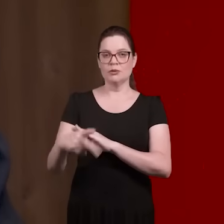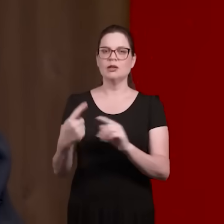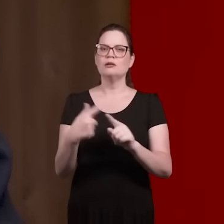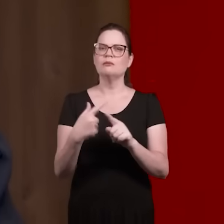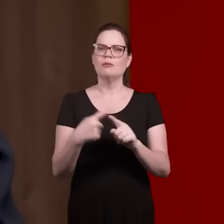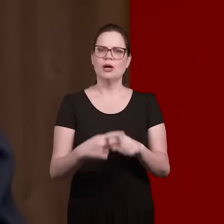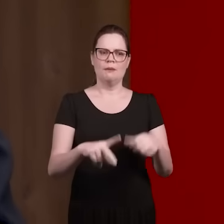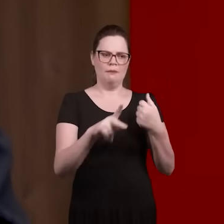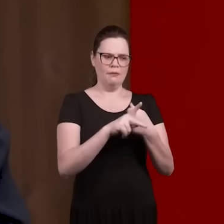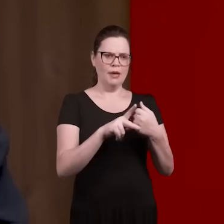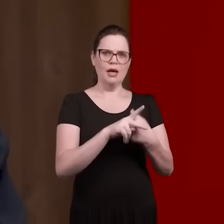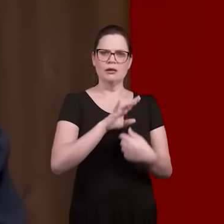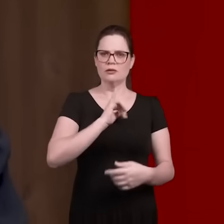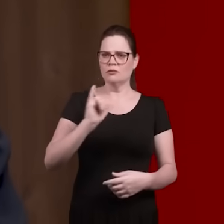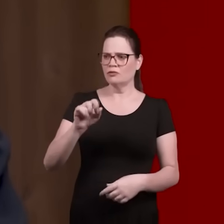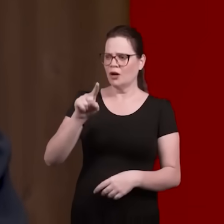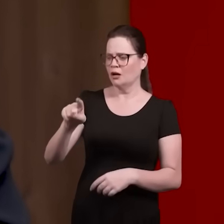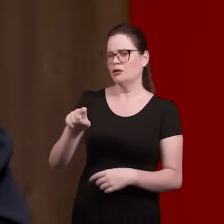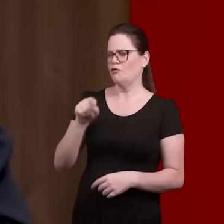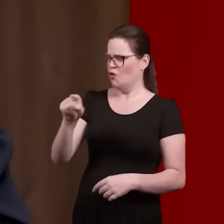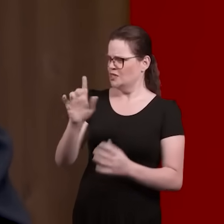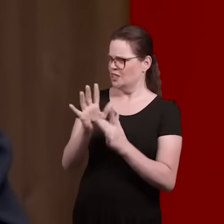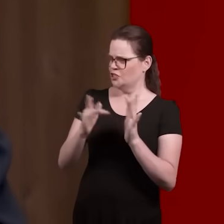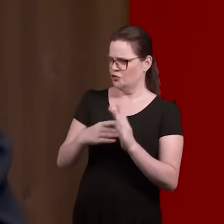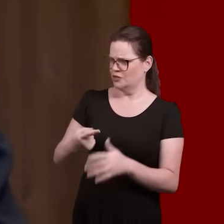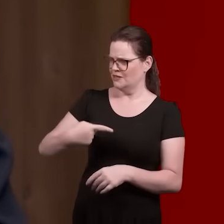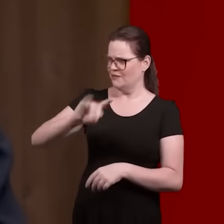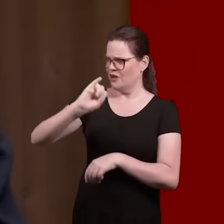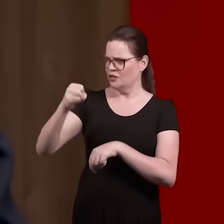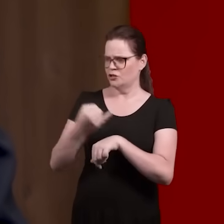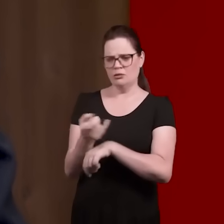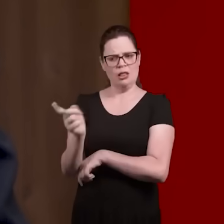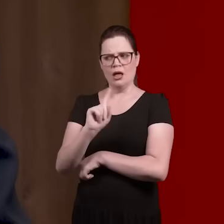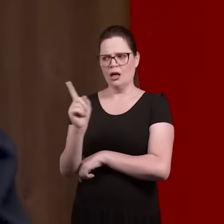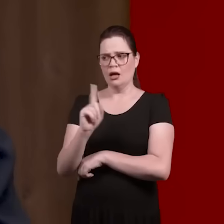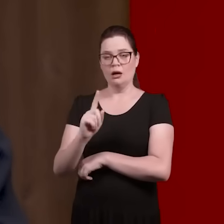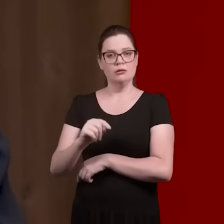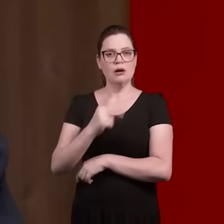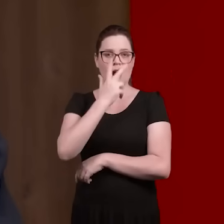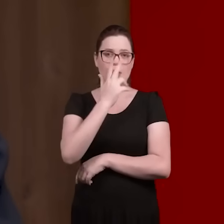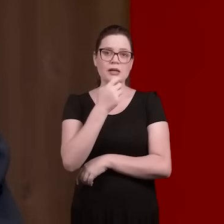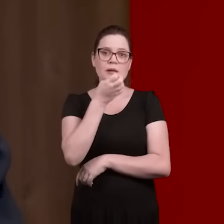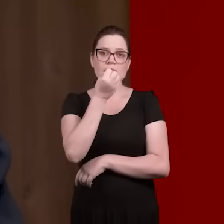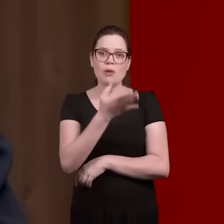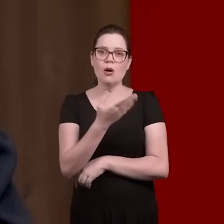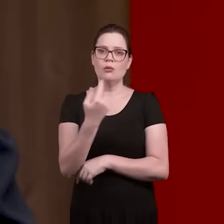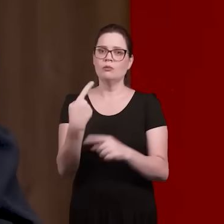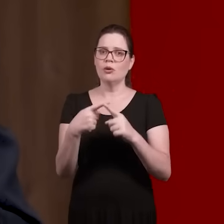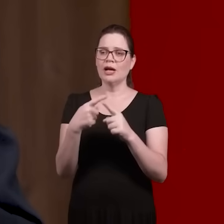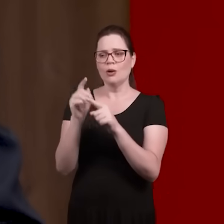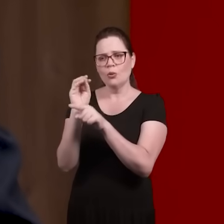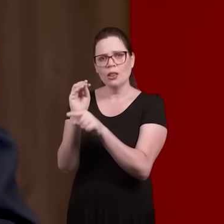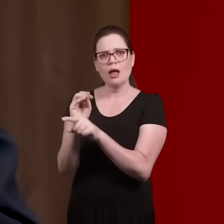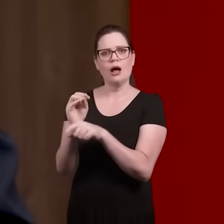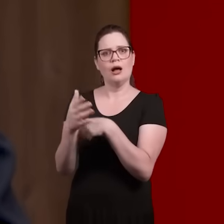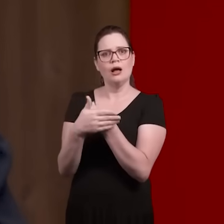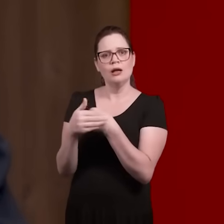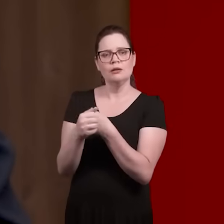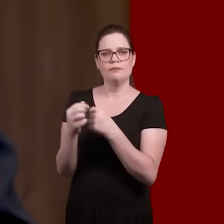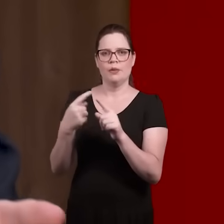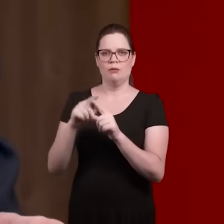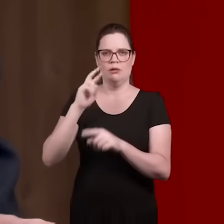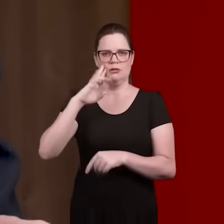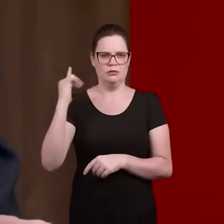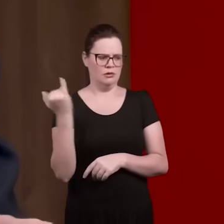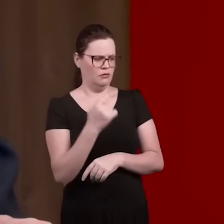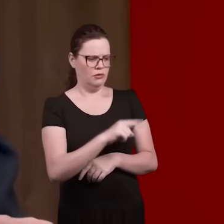boa, que ele não queria que Jesus morresse. Não, o Senhor não vai a Jerusalém, é uma palavra até bonita, uma palavra até mostrava um carinho, um amor, e o